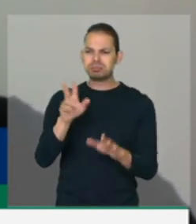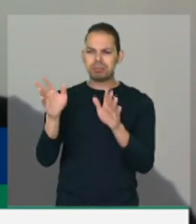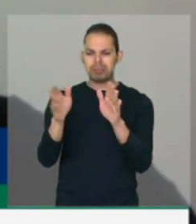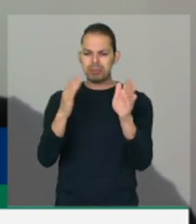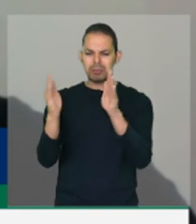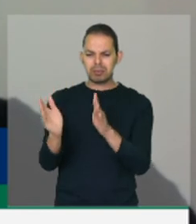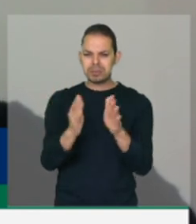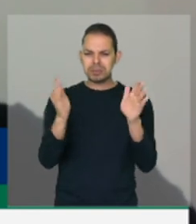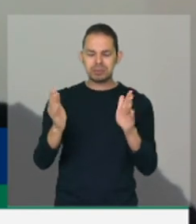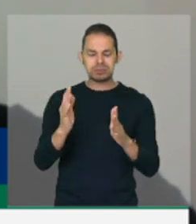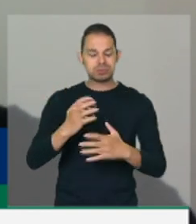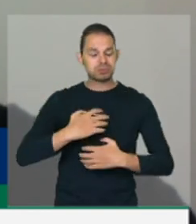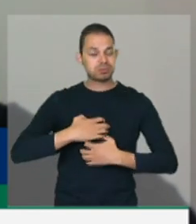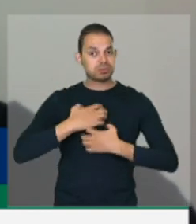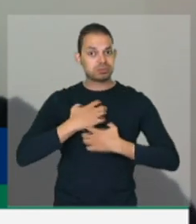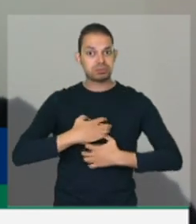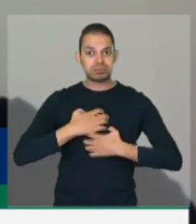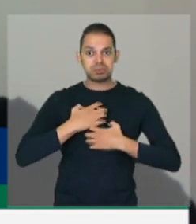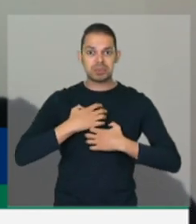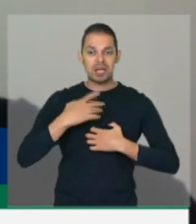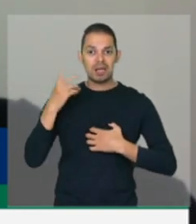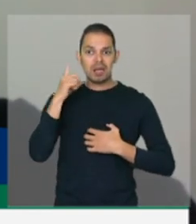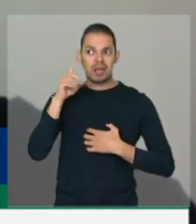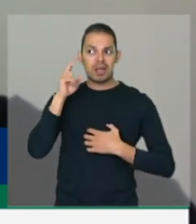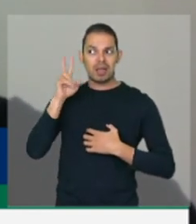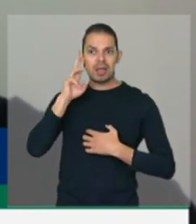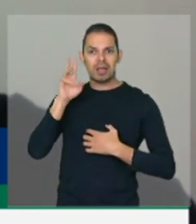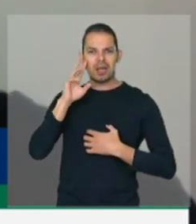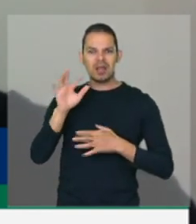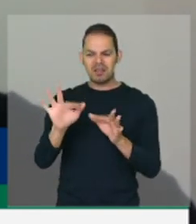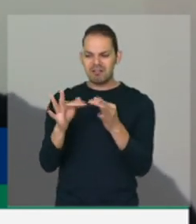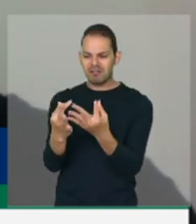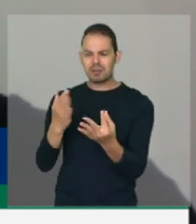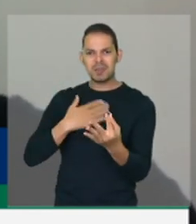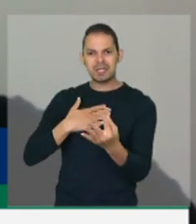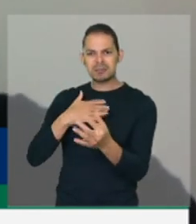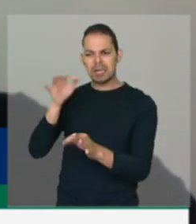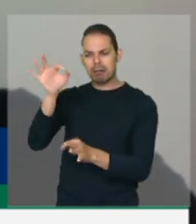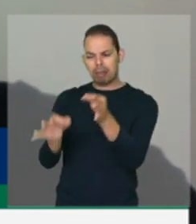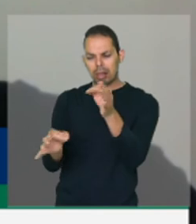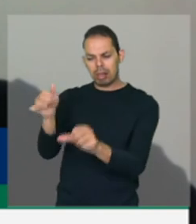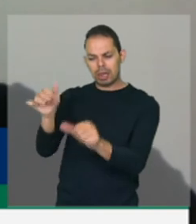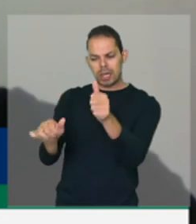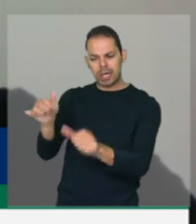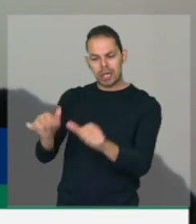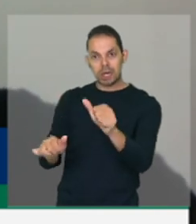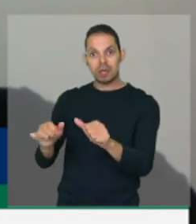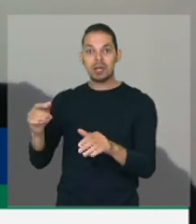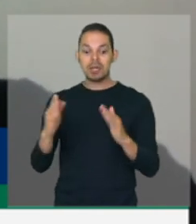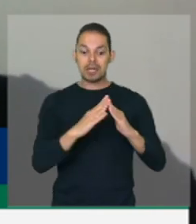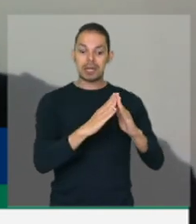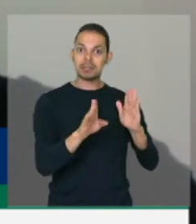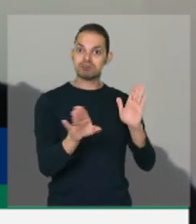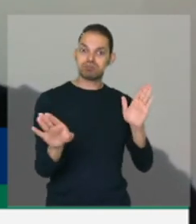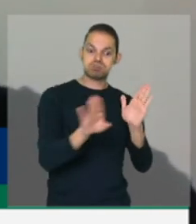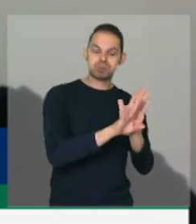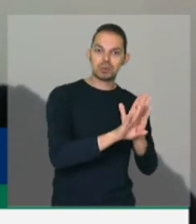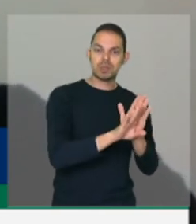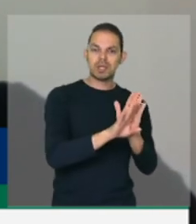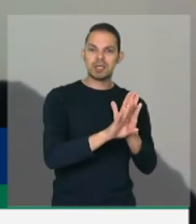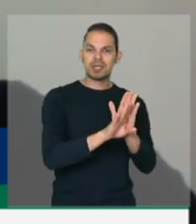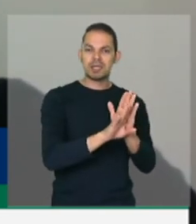e vezes durante todos esses dias, vendo a minha família sendo totalmente analisada. Foram à minha casa, expuseram